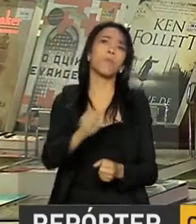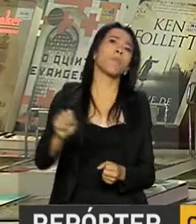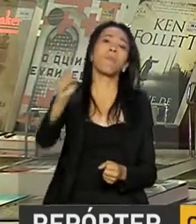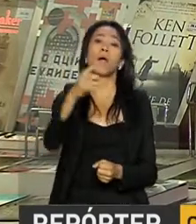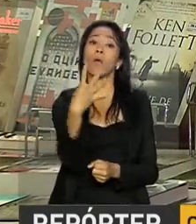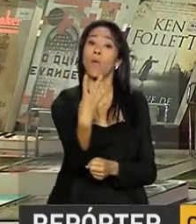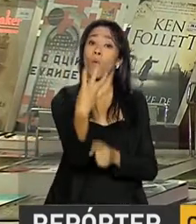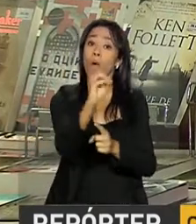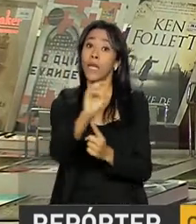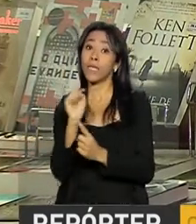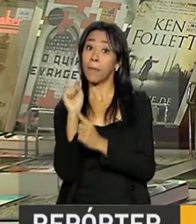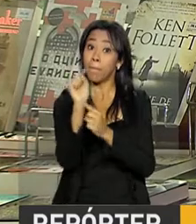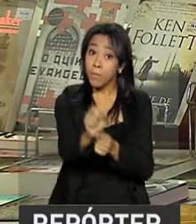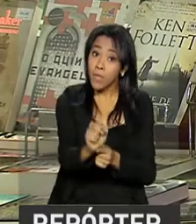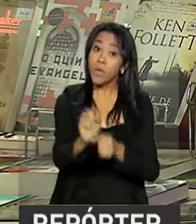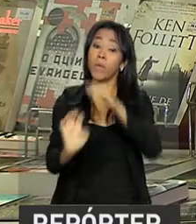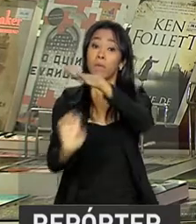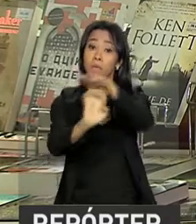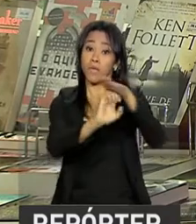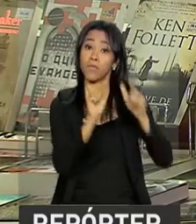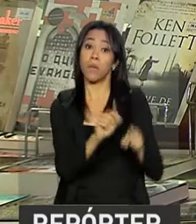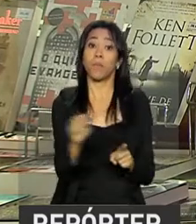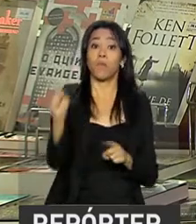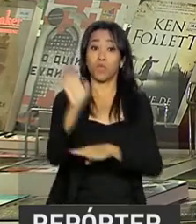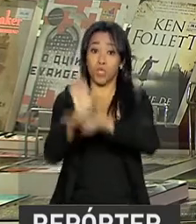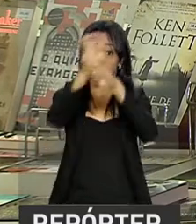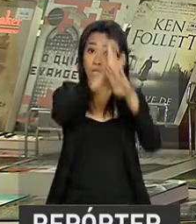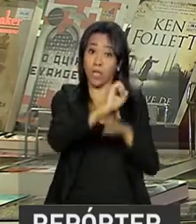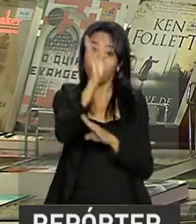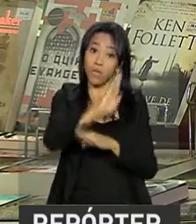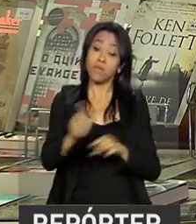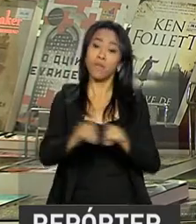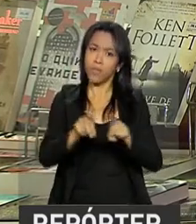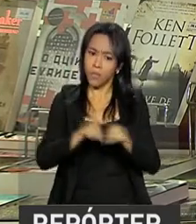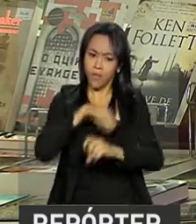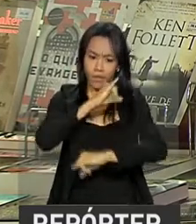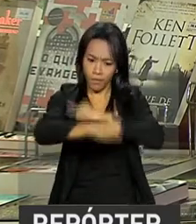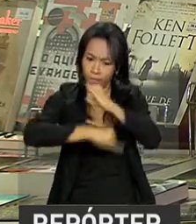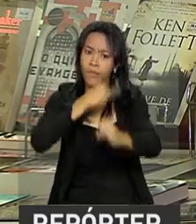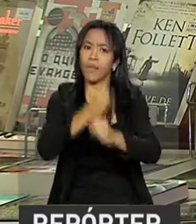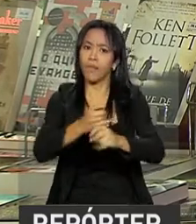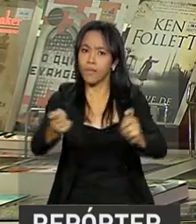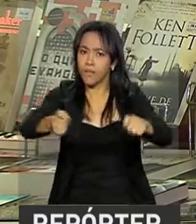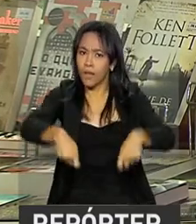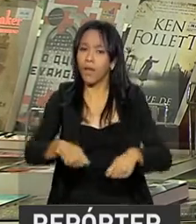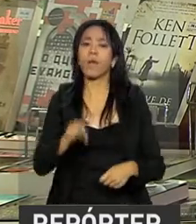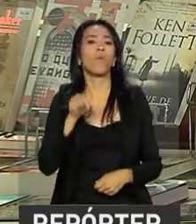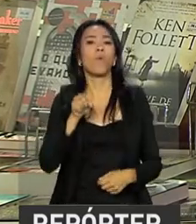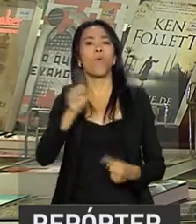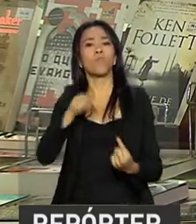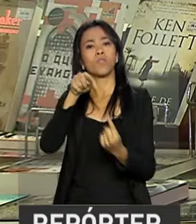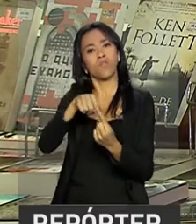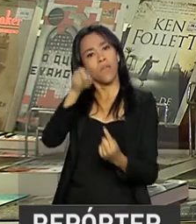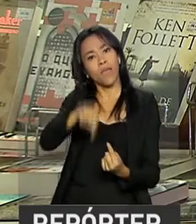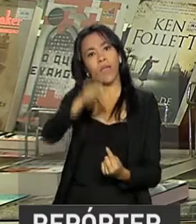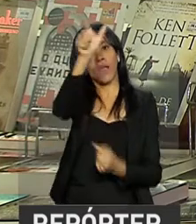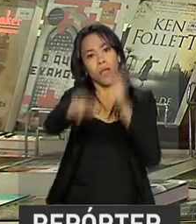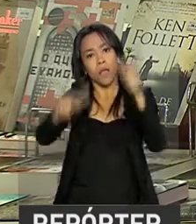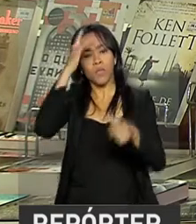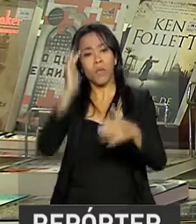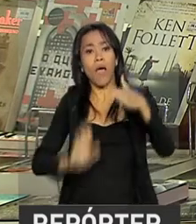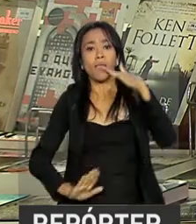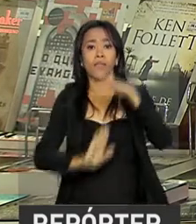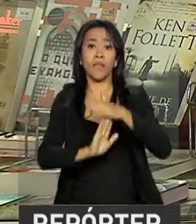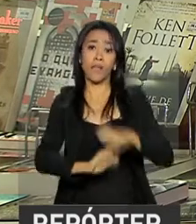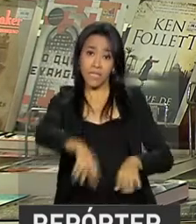empresas em todos os estados do país inclusive lojas virtuais o objetivo é que trabalhadores que recebi um até